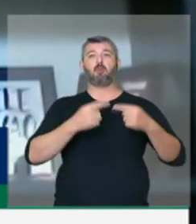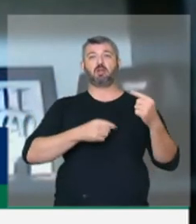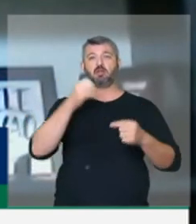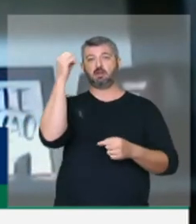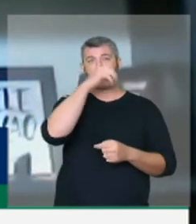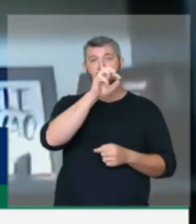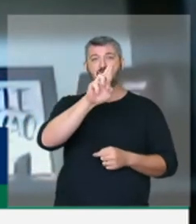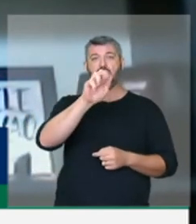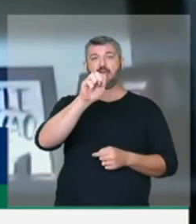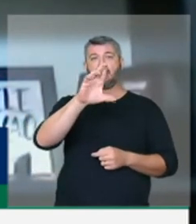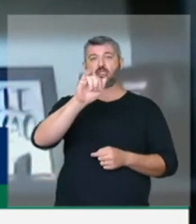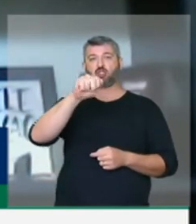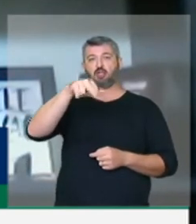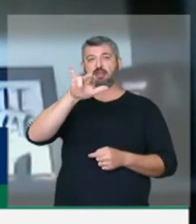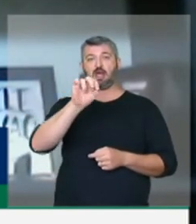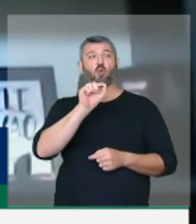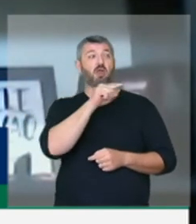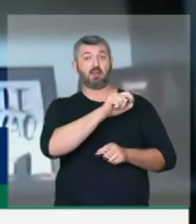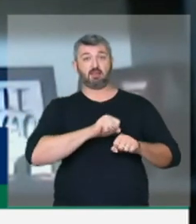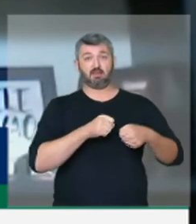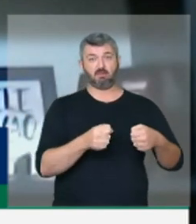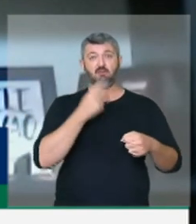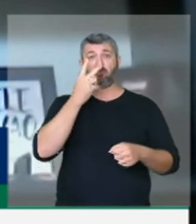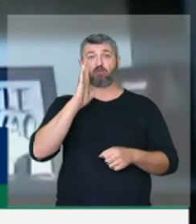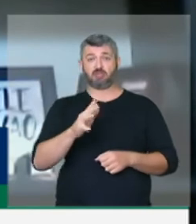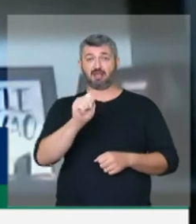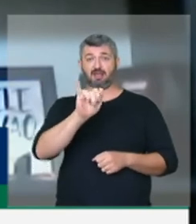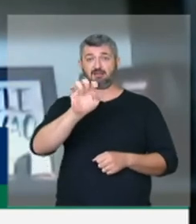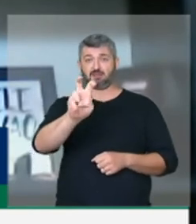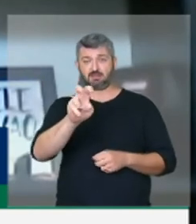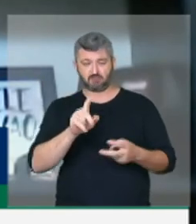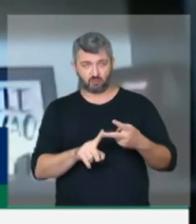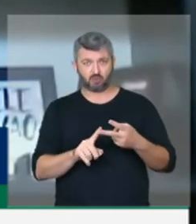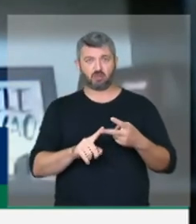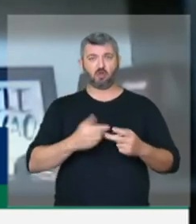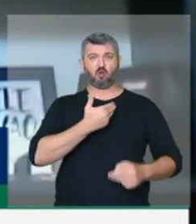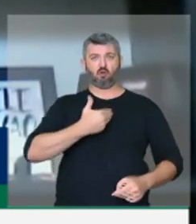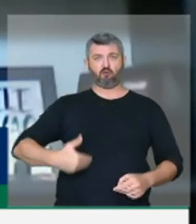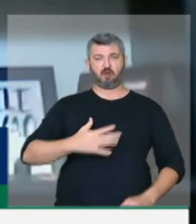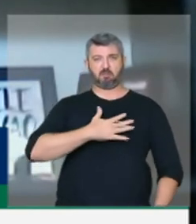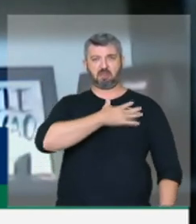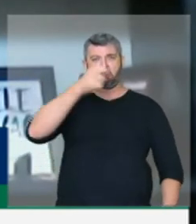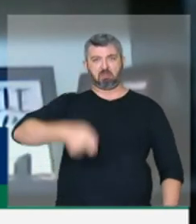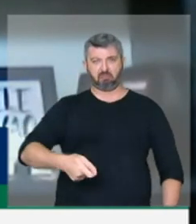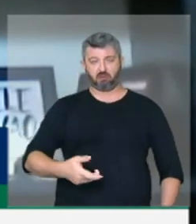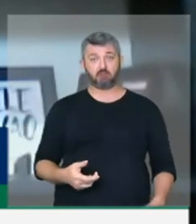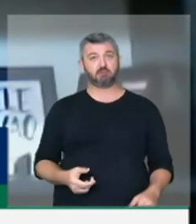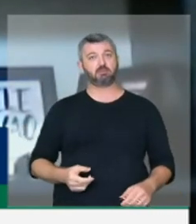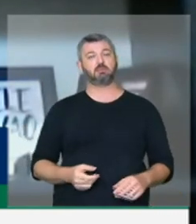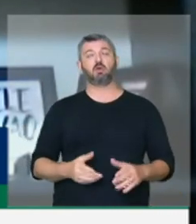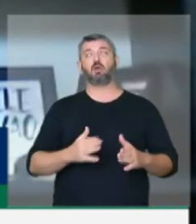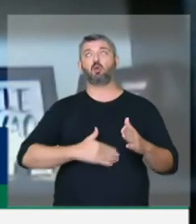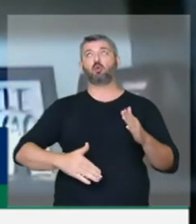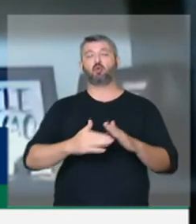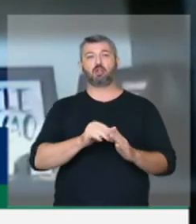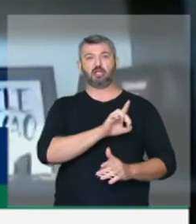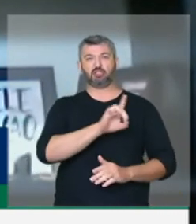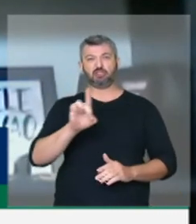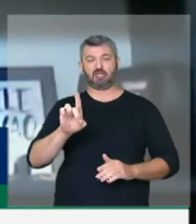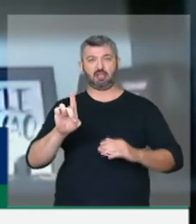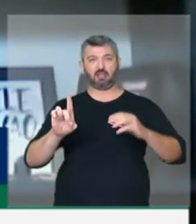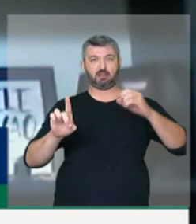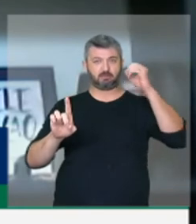que ele defende, falando em AI-5, em ditadura civil-militar e tudo aquilo que, infelizmente, a extrema-direita